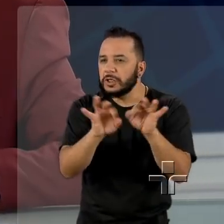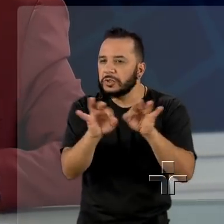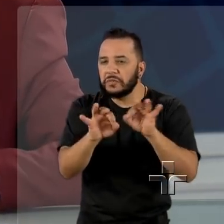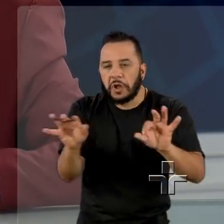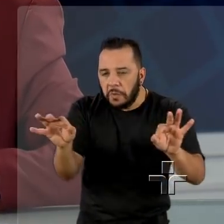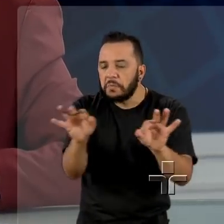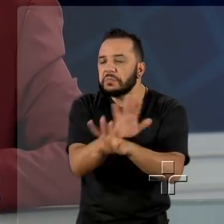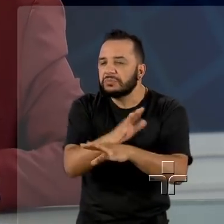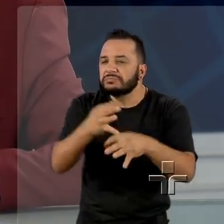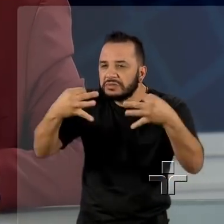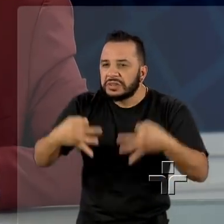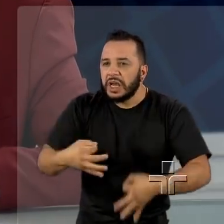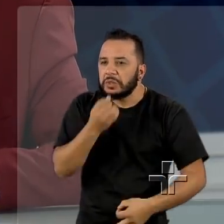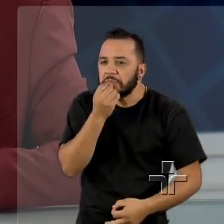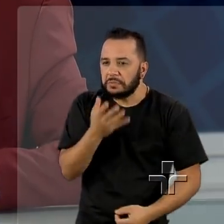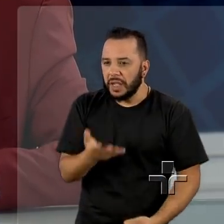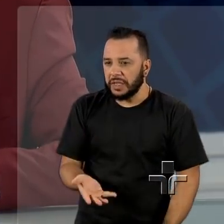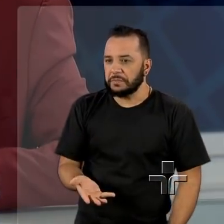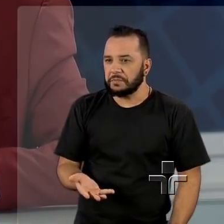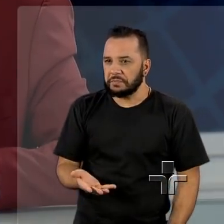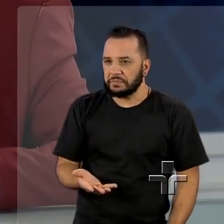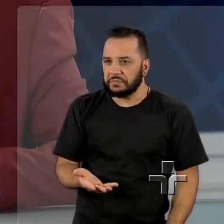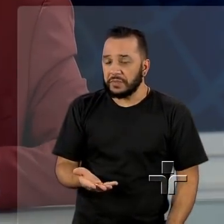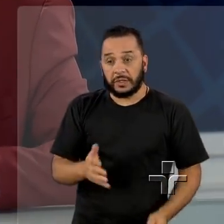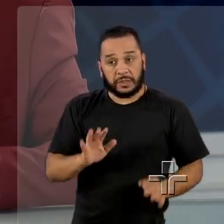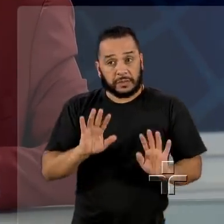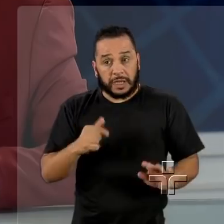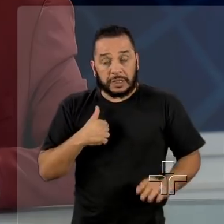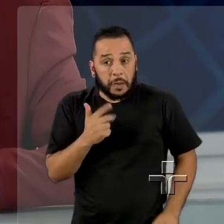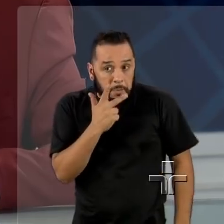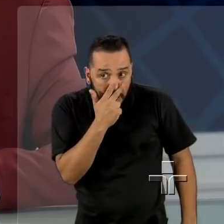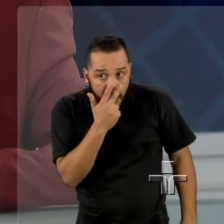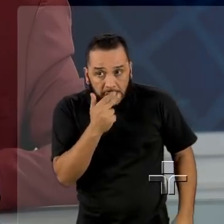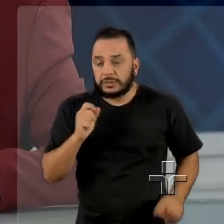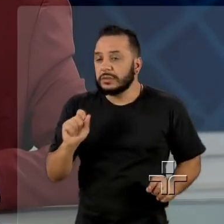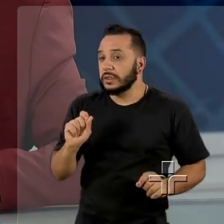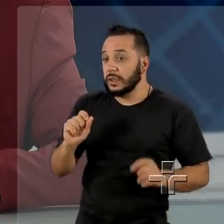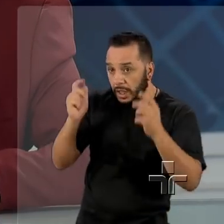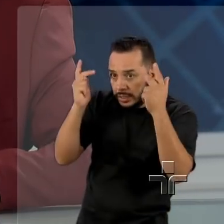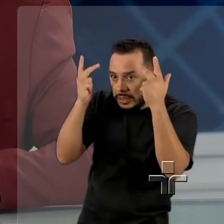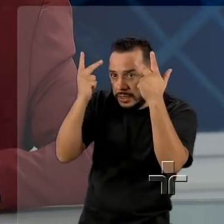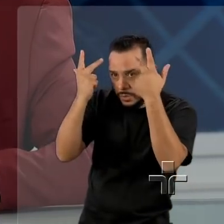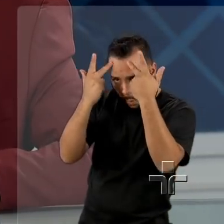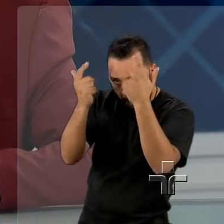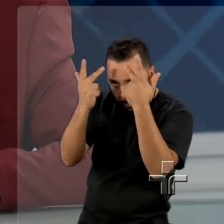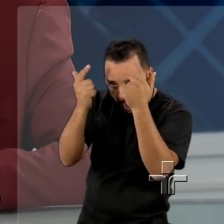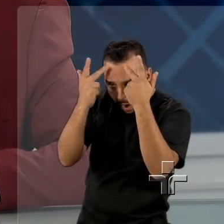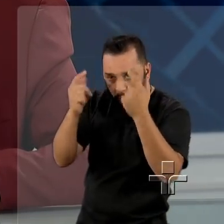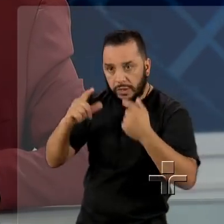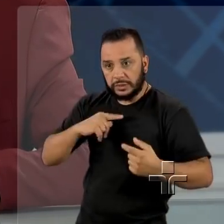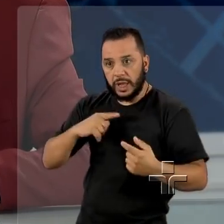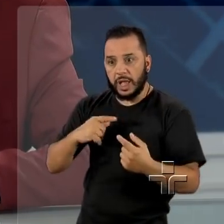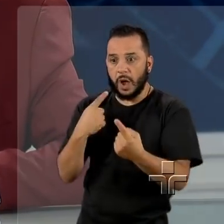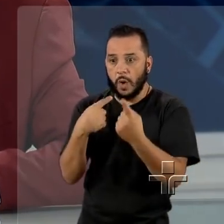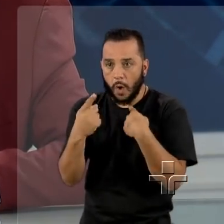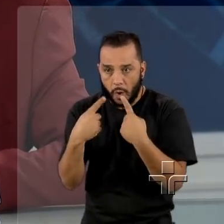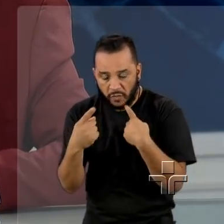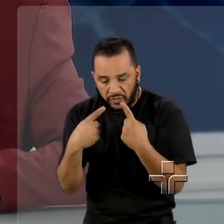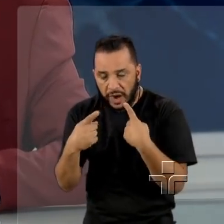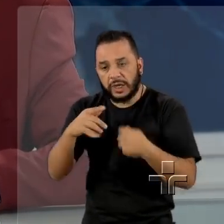gente já começa a se afastar um pouco do trauma da ditadura. E ao se afastar, eu lembro sempre que ano passado, se não me